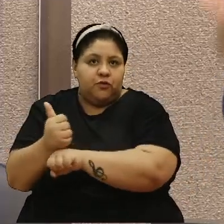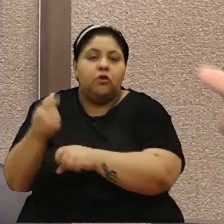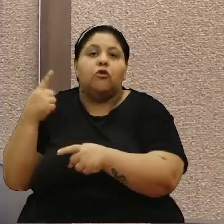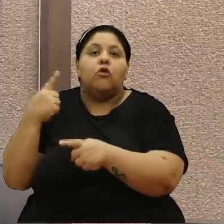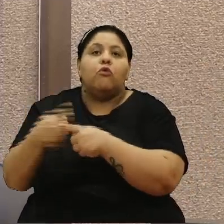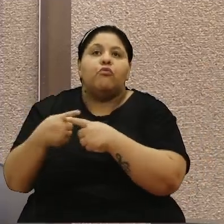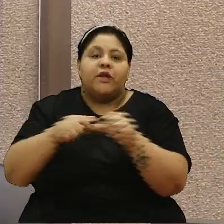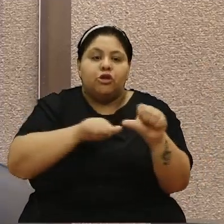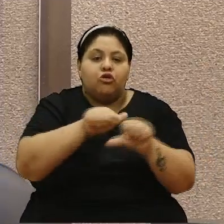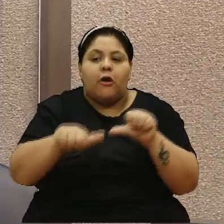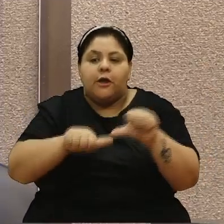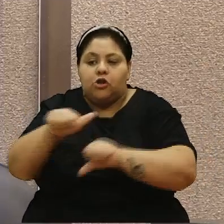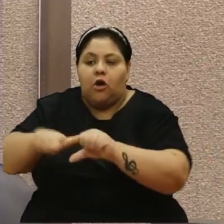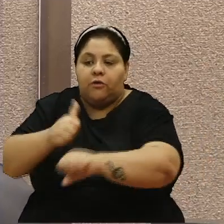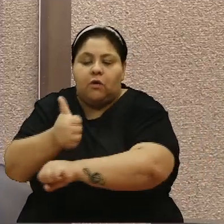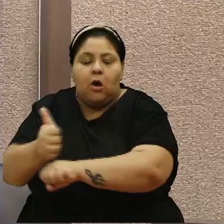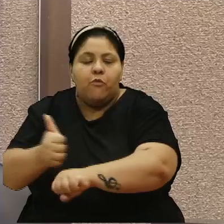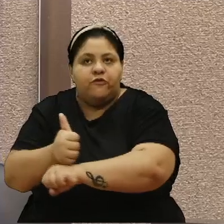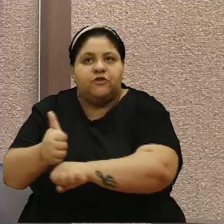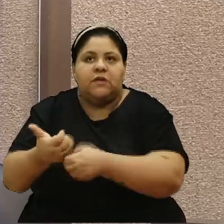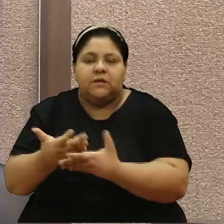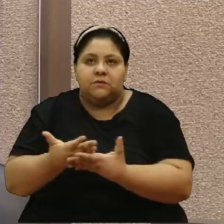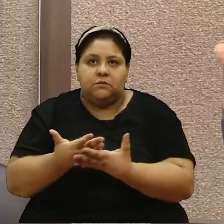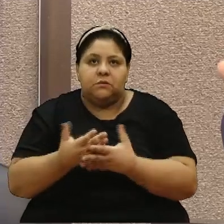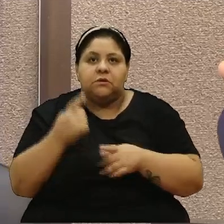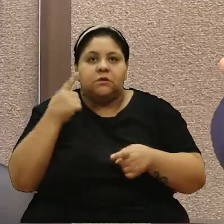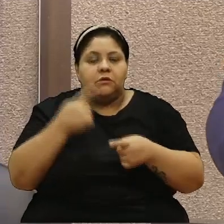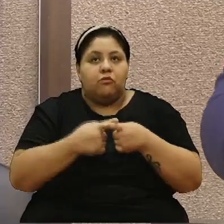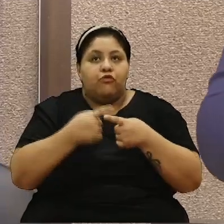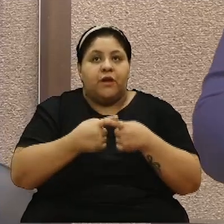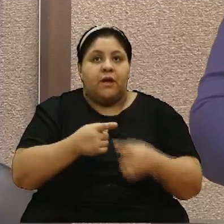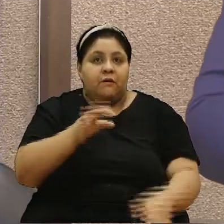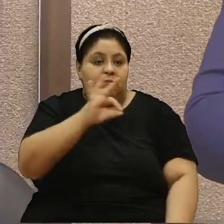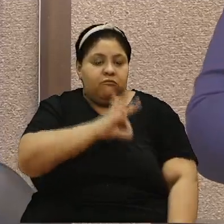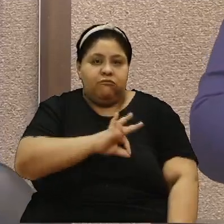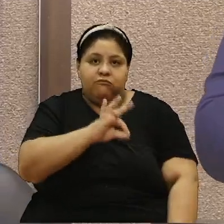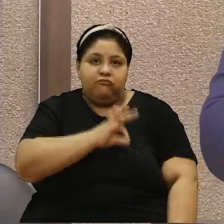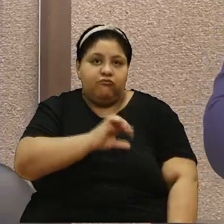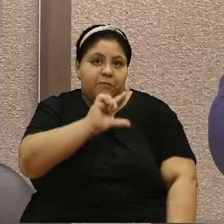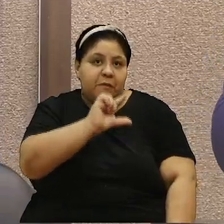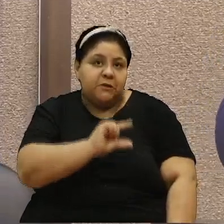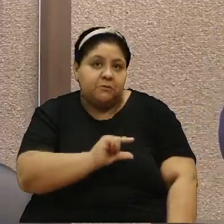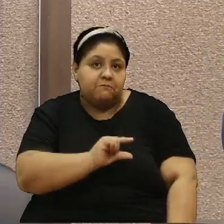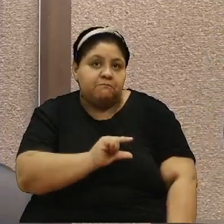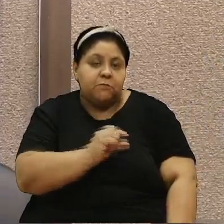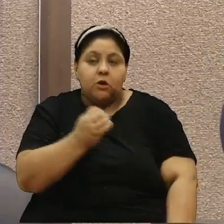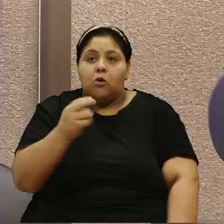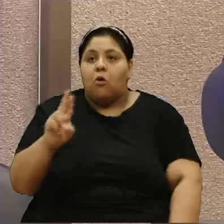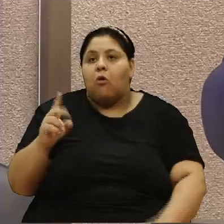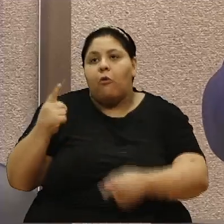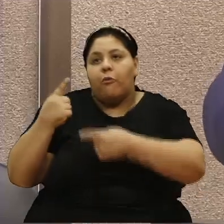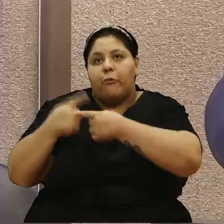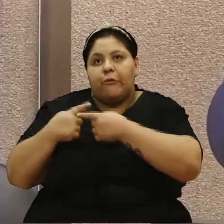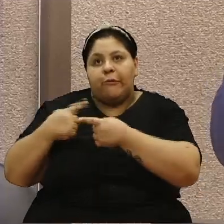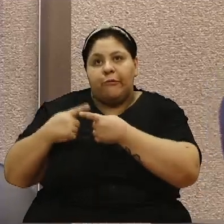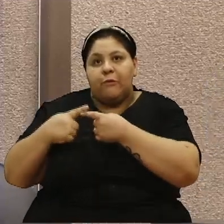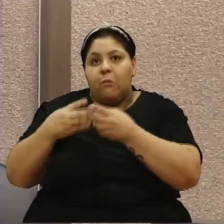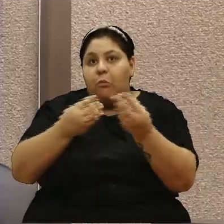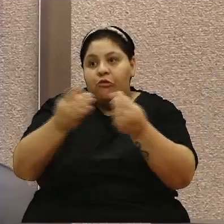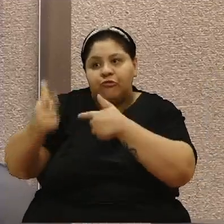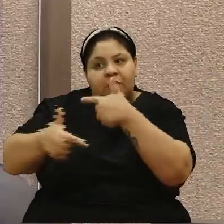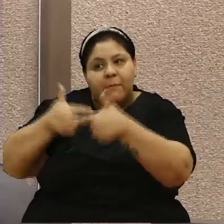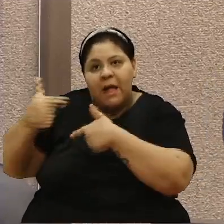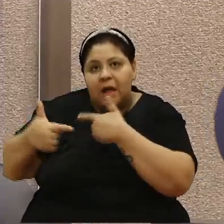tendo alta rotatividade? Porque a remuneração não é adequada? Ou porque estão